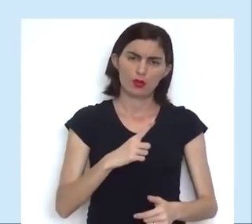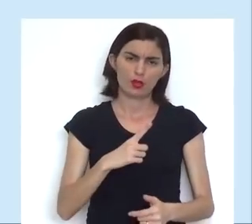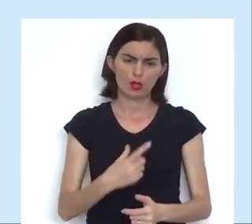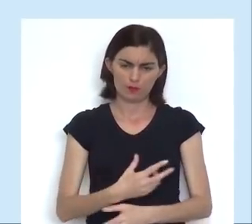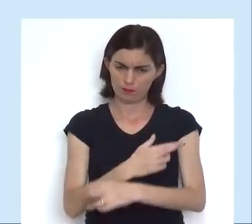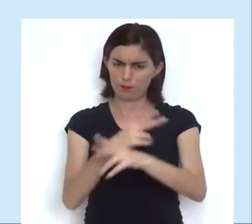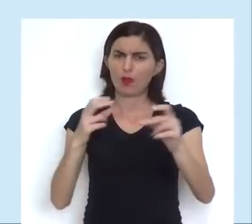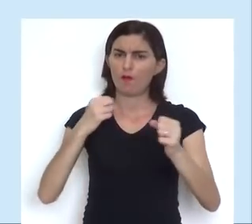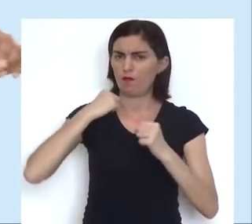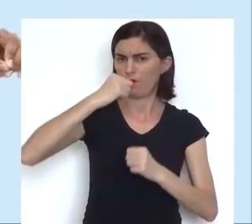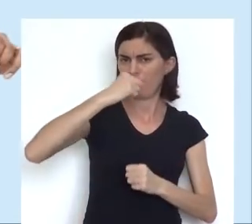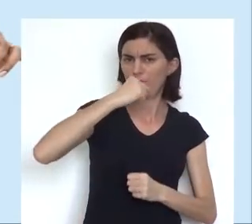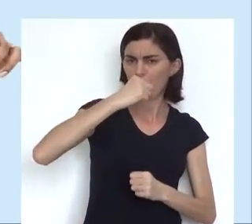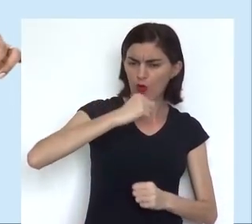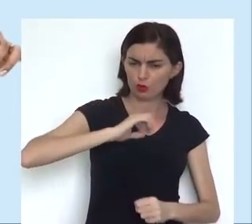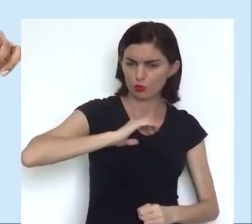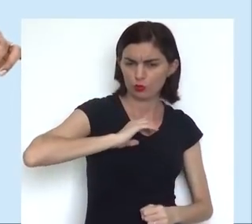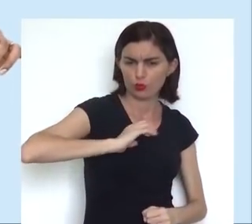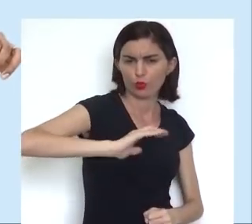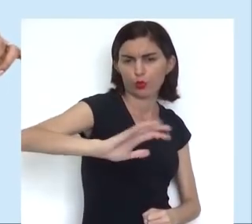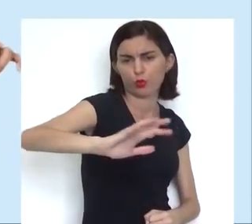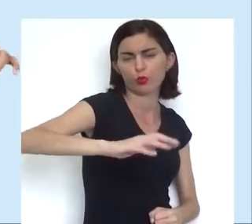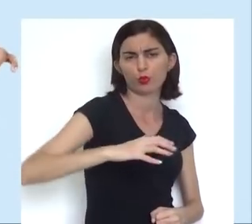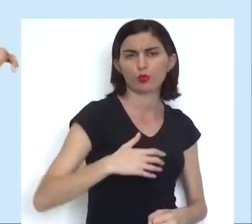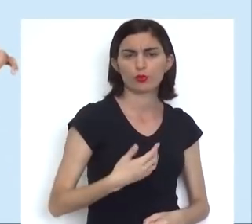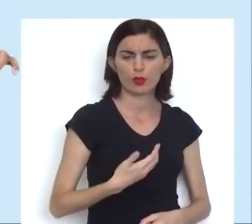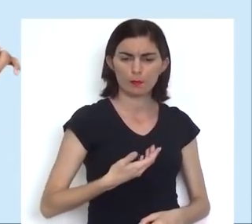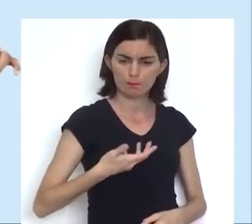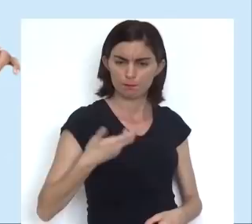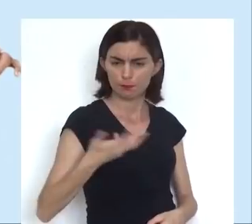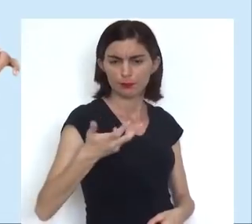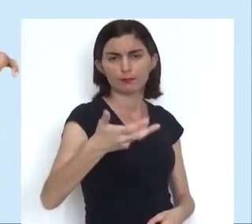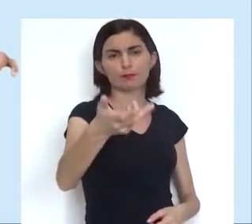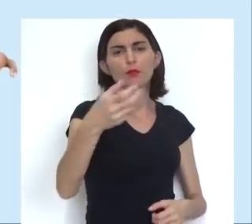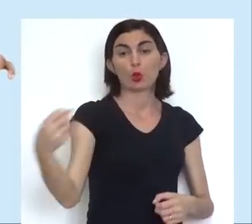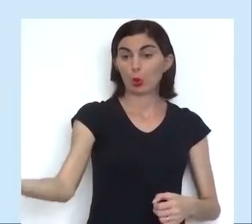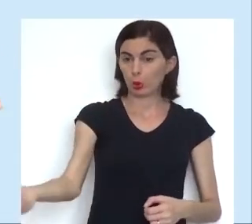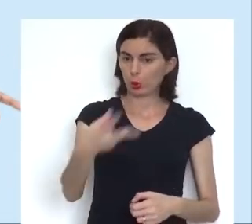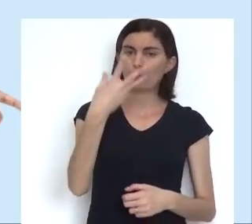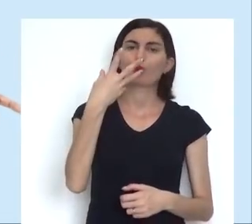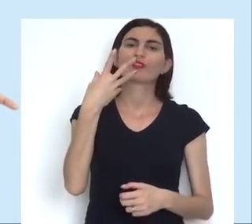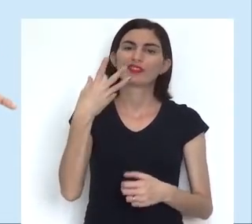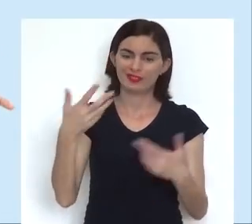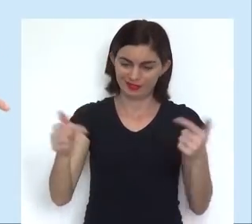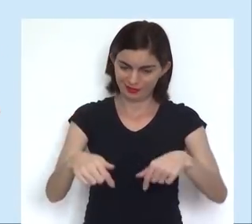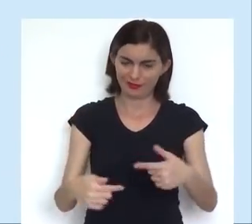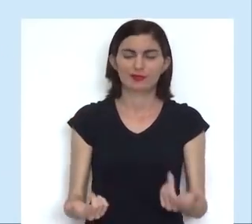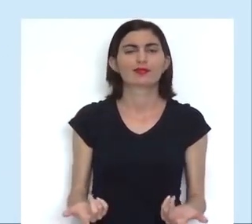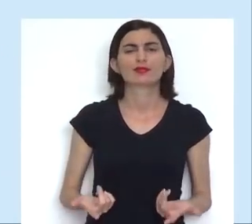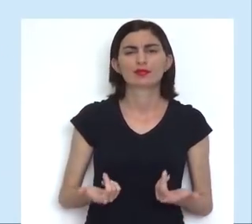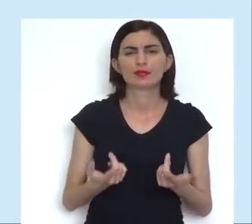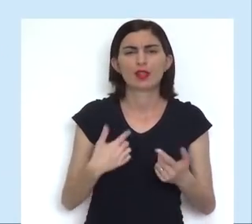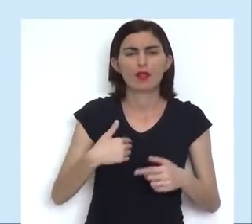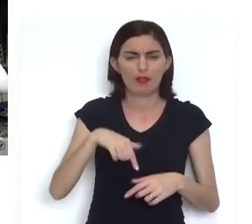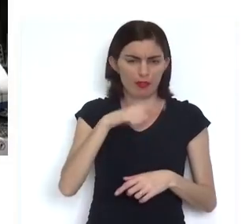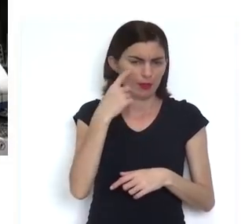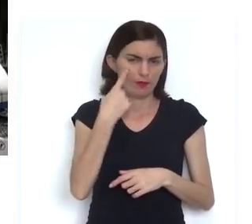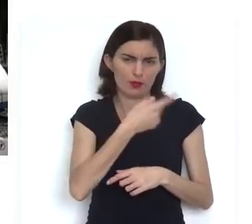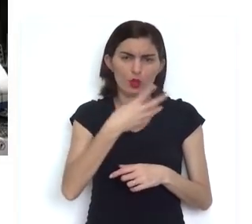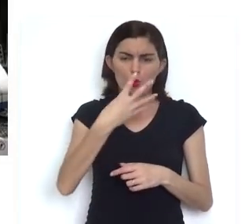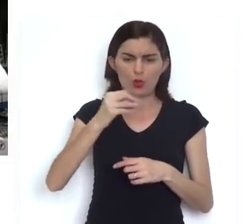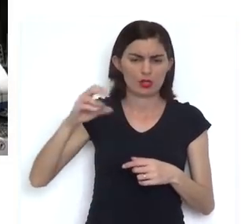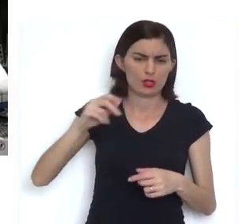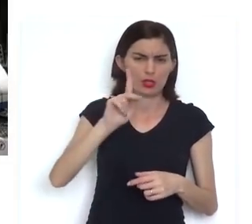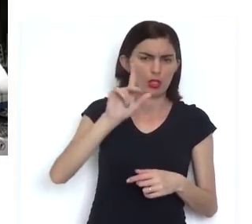uma grande força, tá, de velocidade nesses novos equipamentos que nós fazemos hoje. Tá? Esse dado, gente,